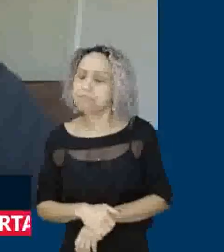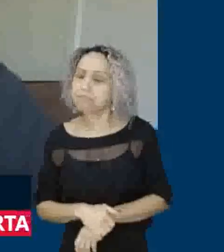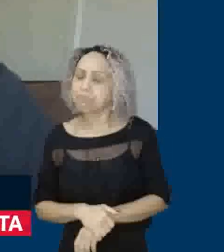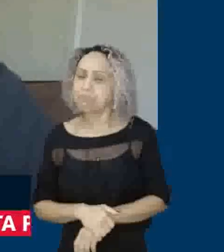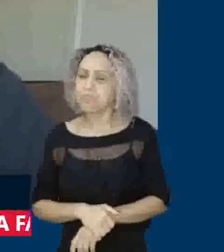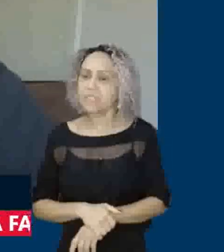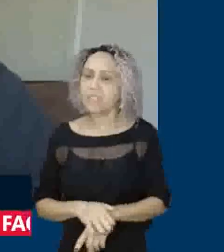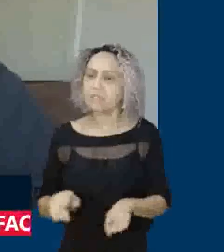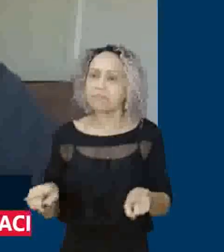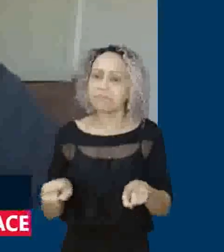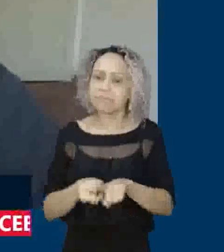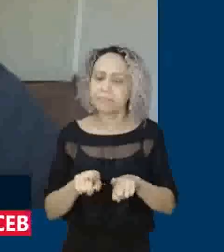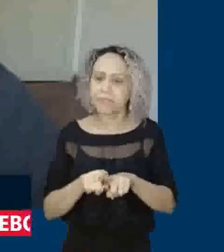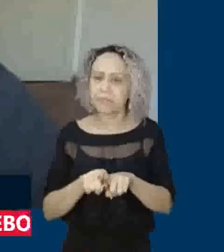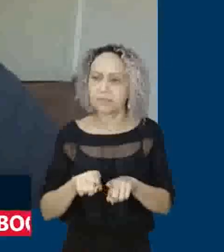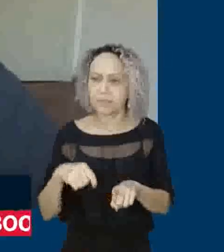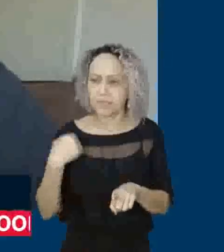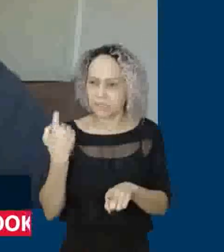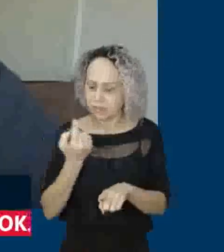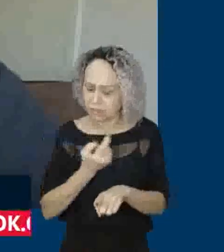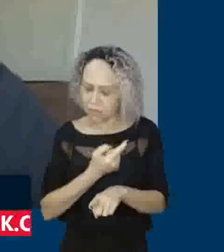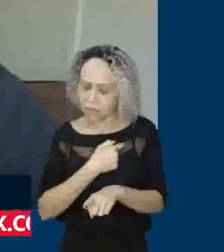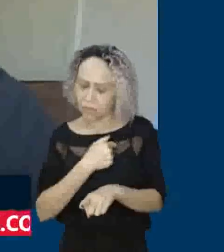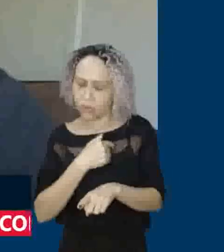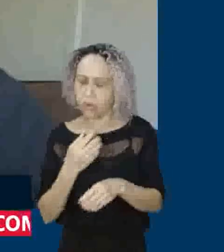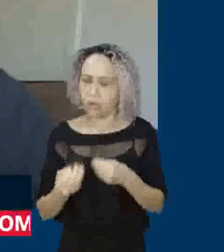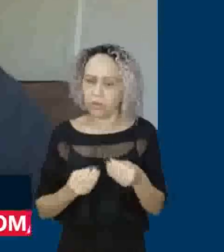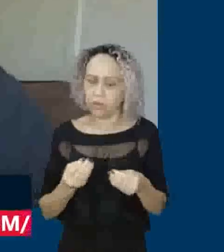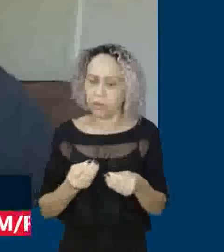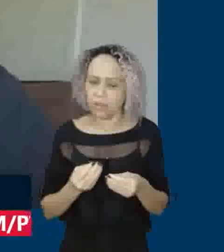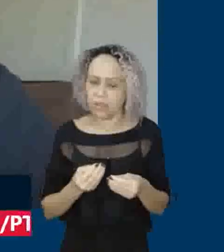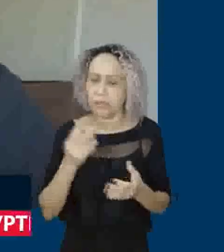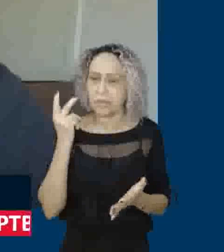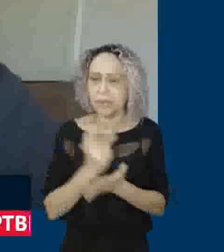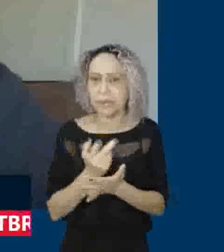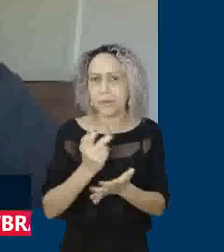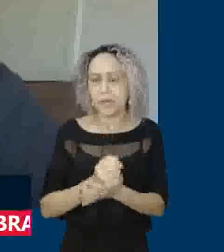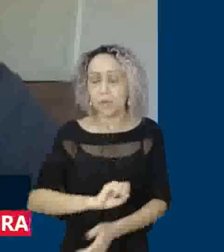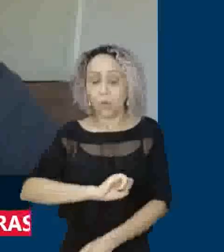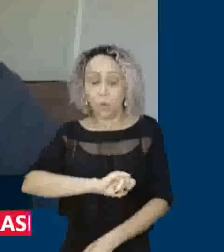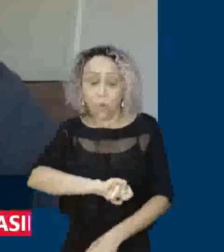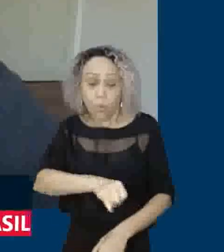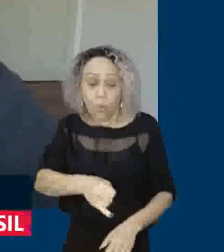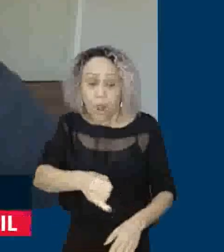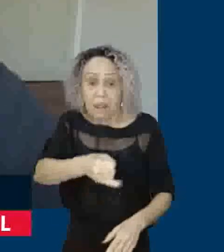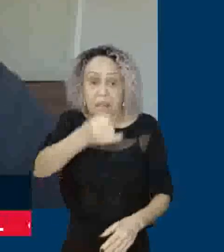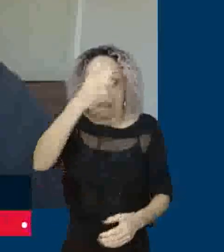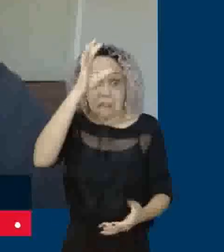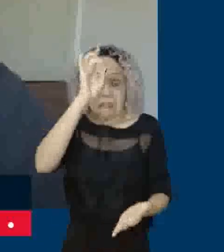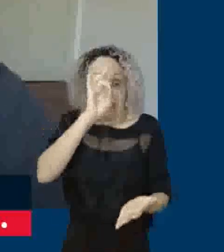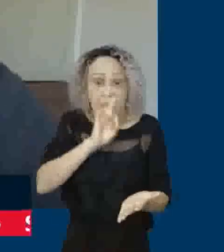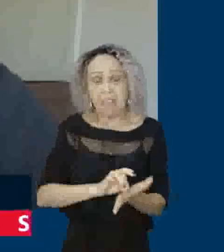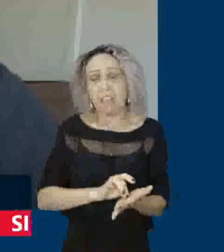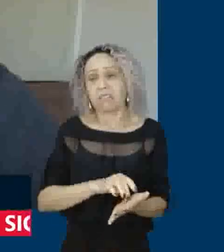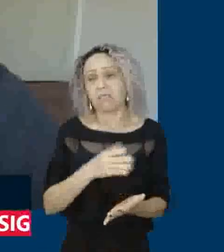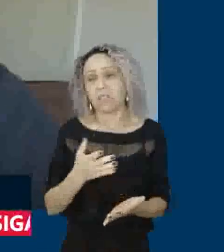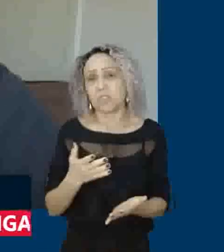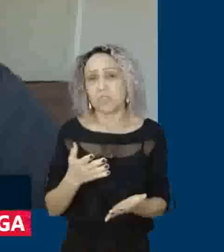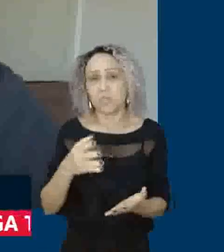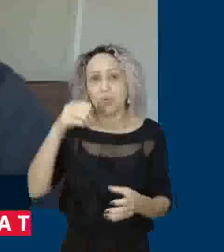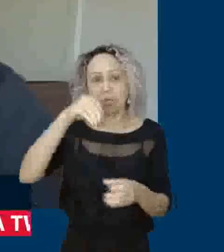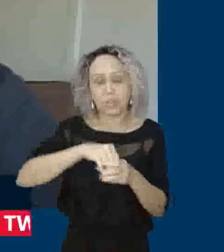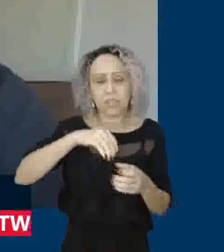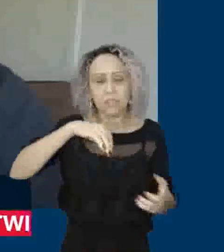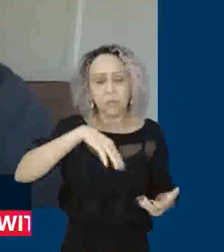maior taxa real de juros do mundo. A taxa real que a gente fala é quando a gente desconta a inflação, né? Então, a